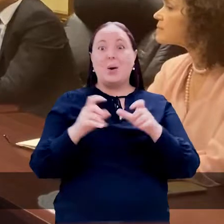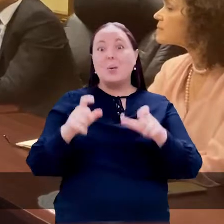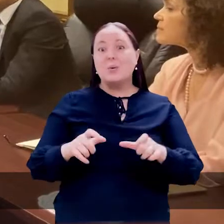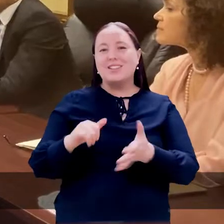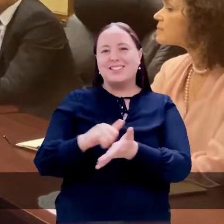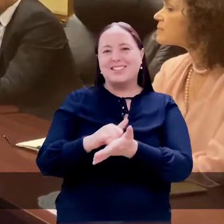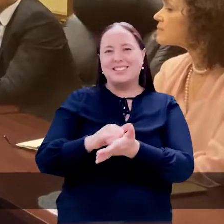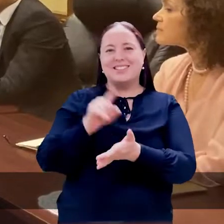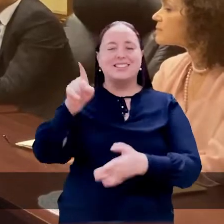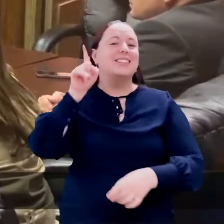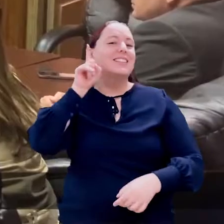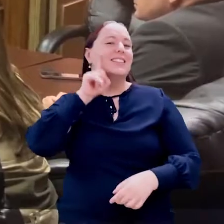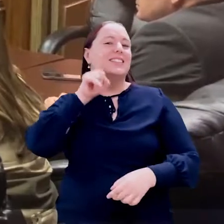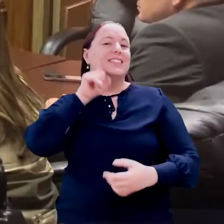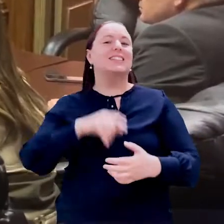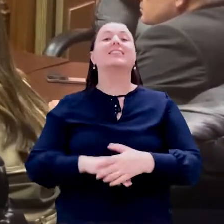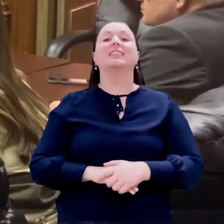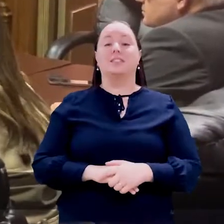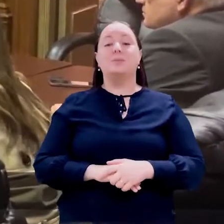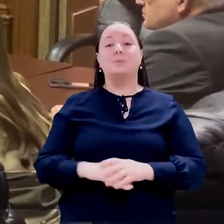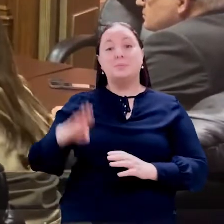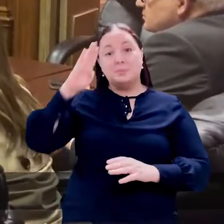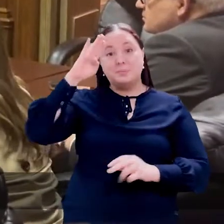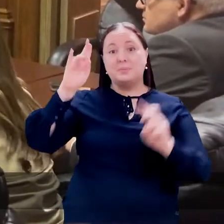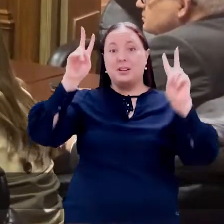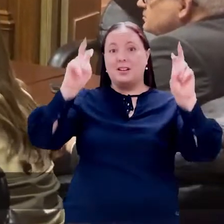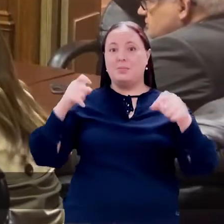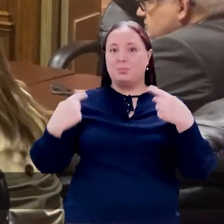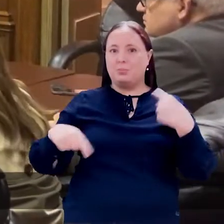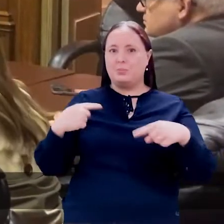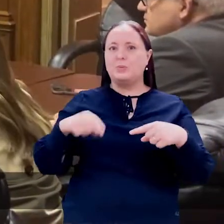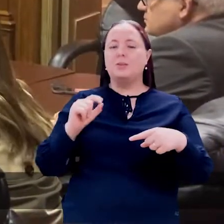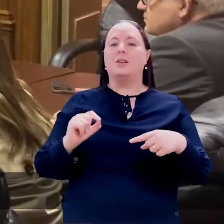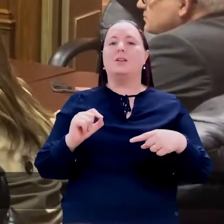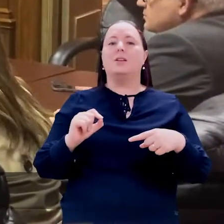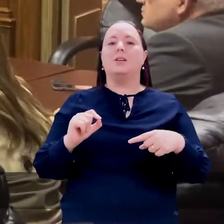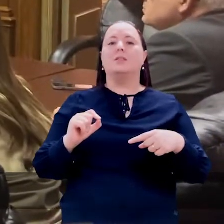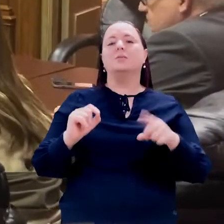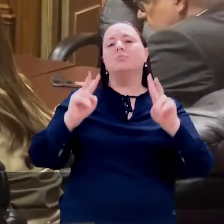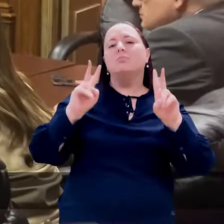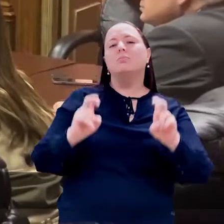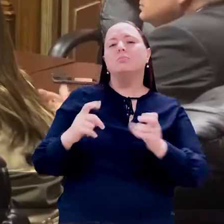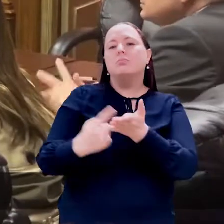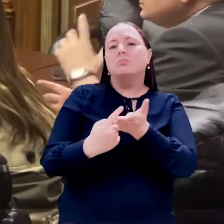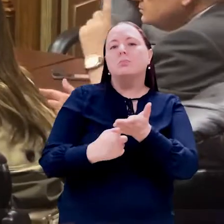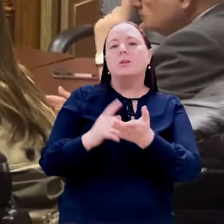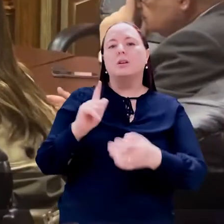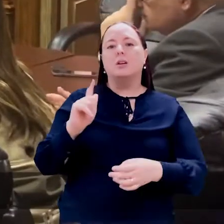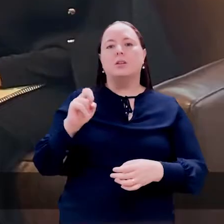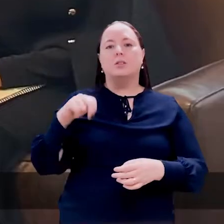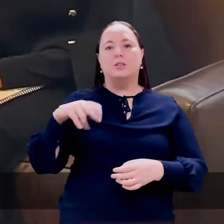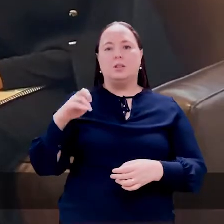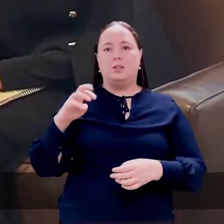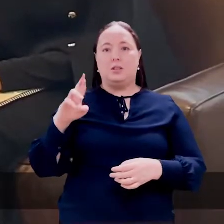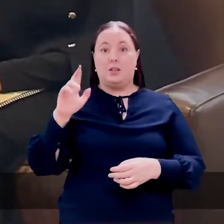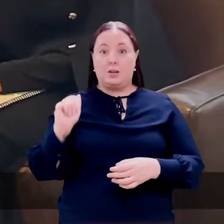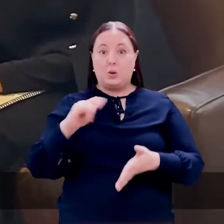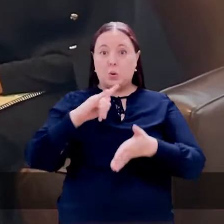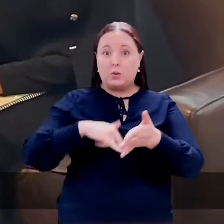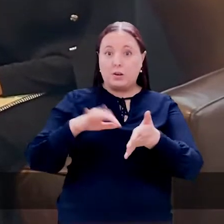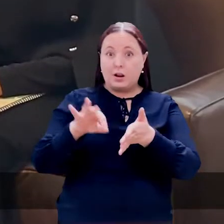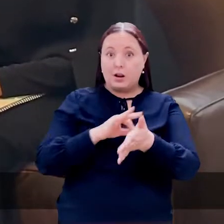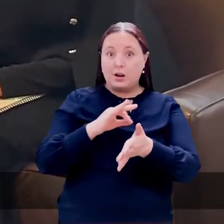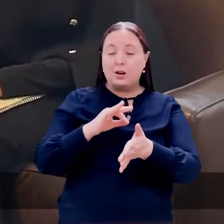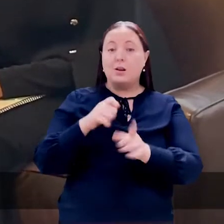parceiros em Nova York, nos Estados Unidos. O principal tema debatido foi o Consenso de Genebra, um documento